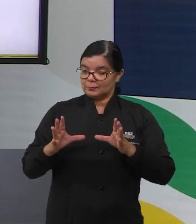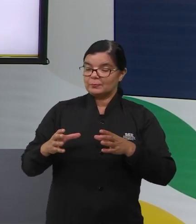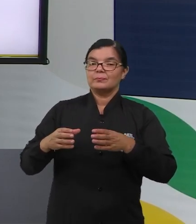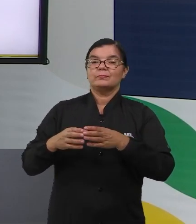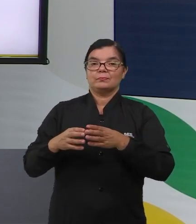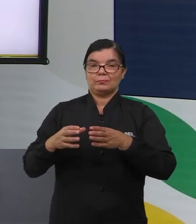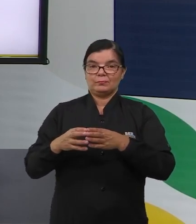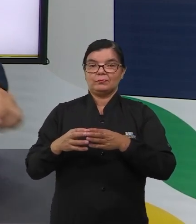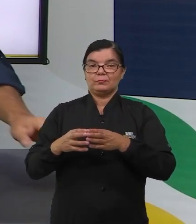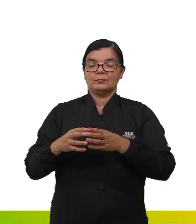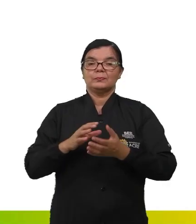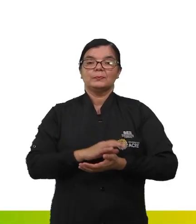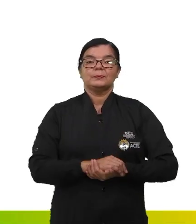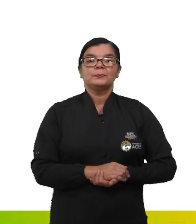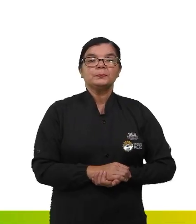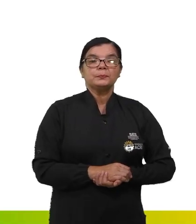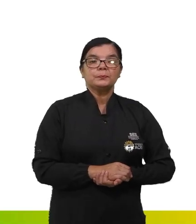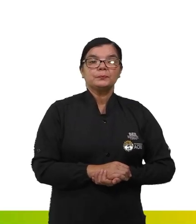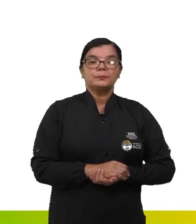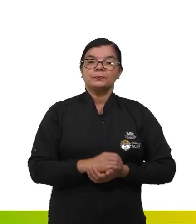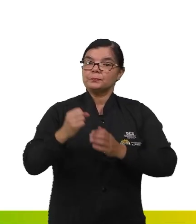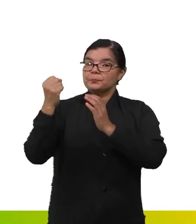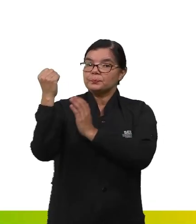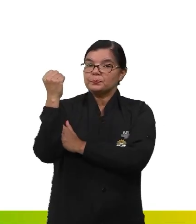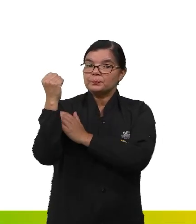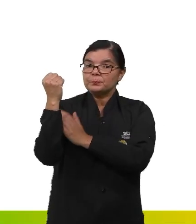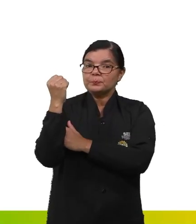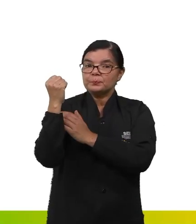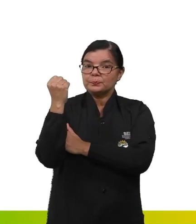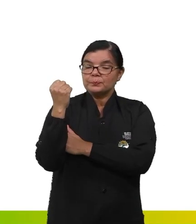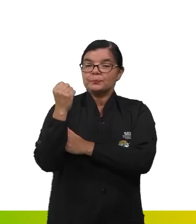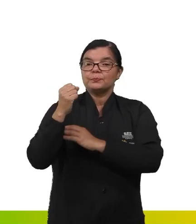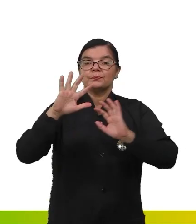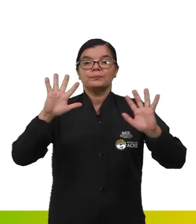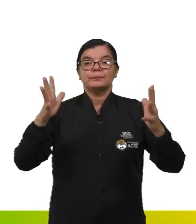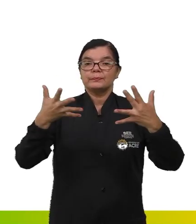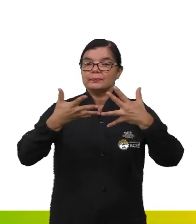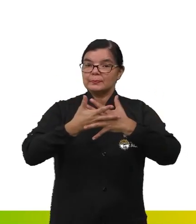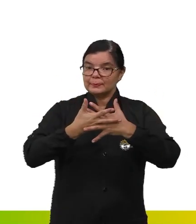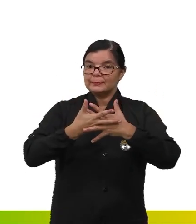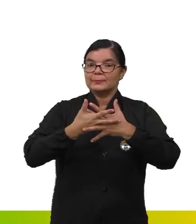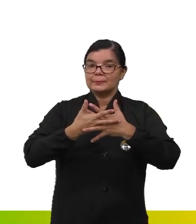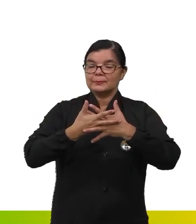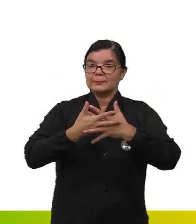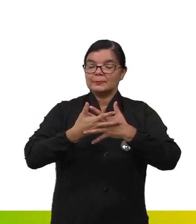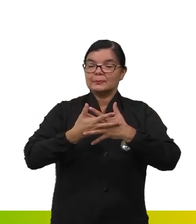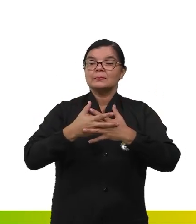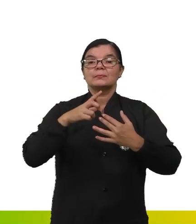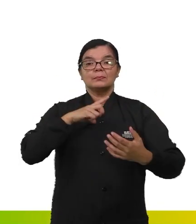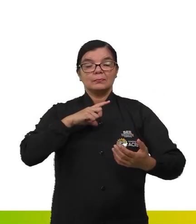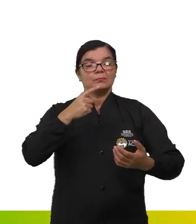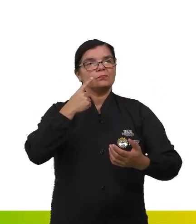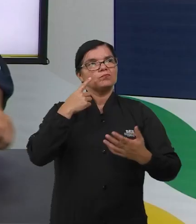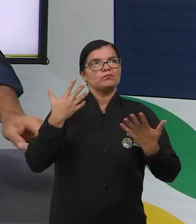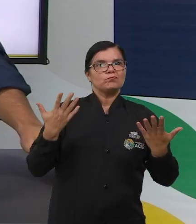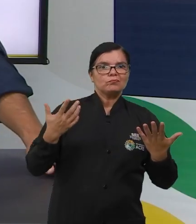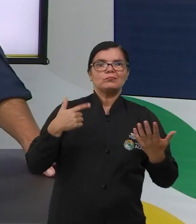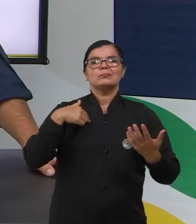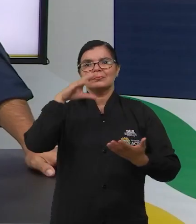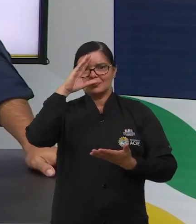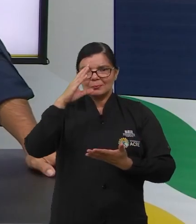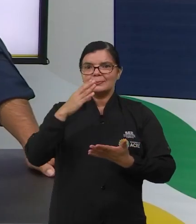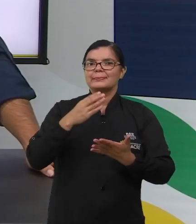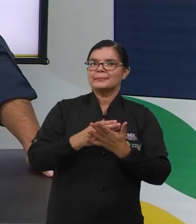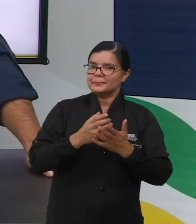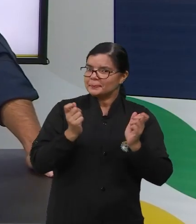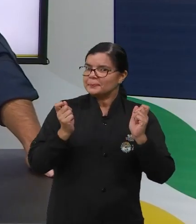coletivo. Socioemocional. Fortalecendo cidadania. Fortalecimento. Então você tipo, eu acredito que